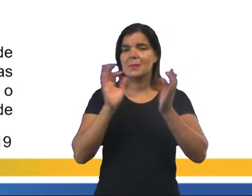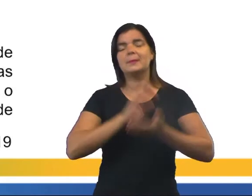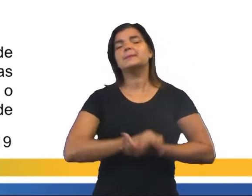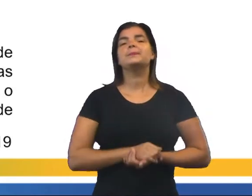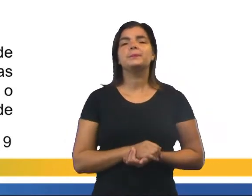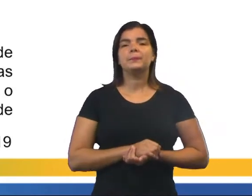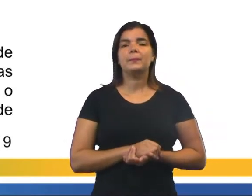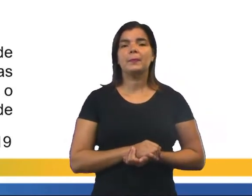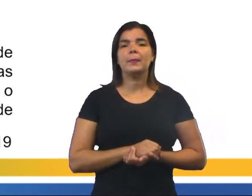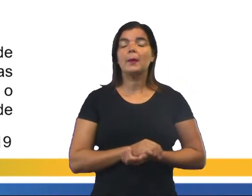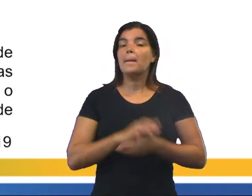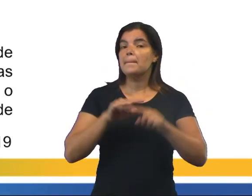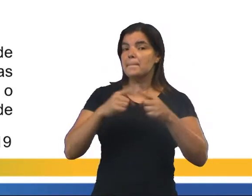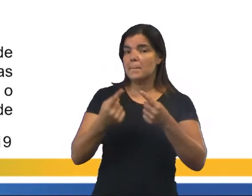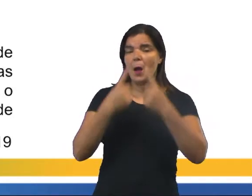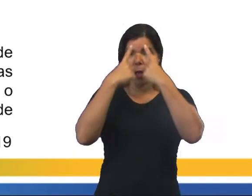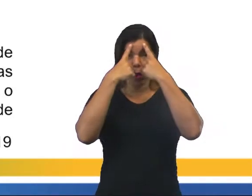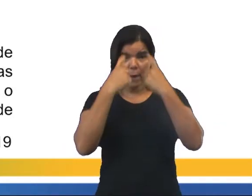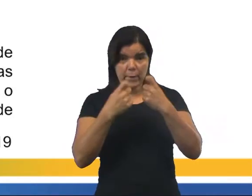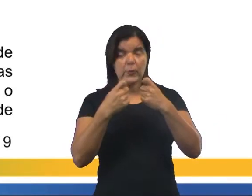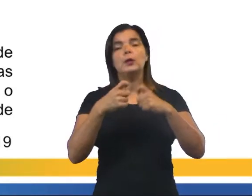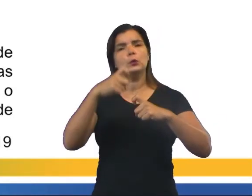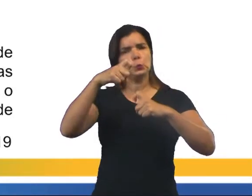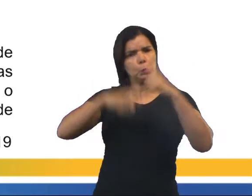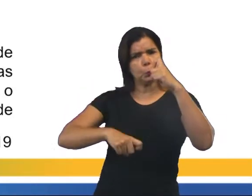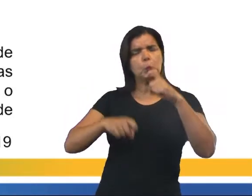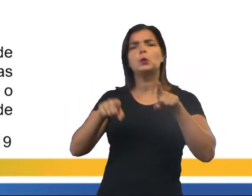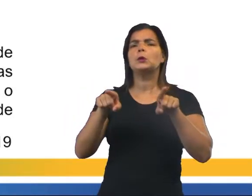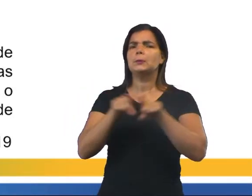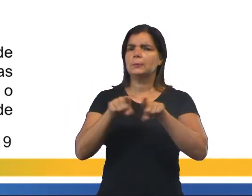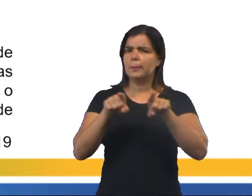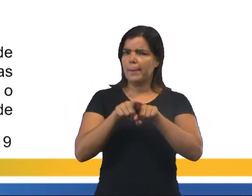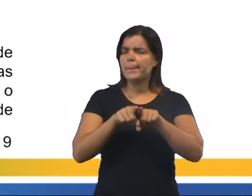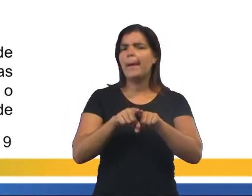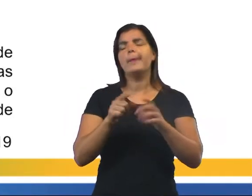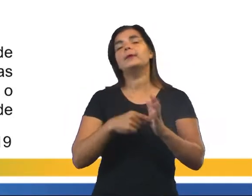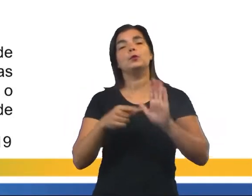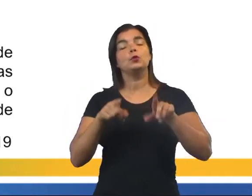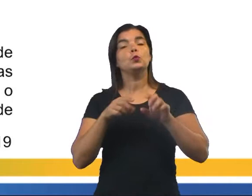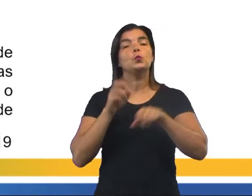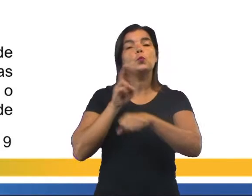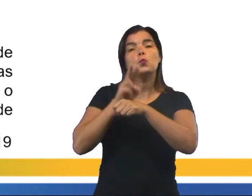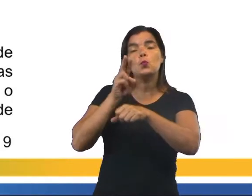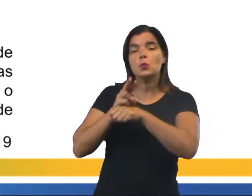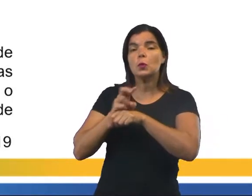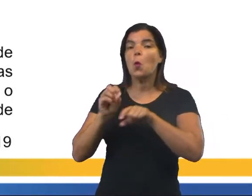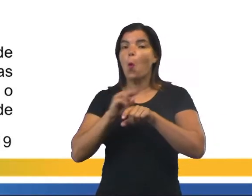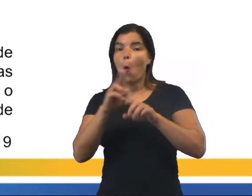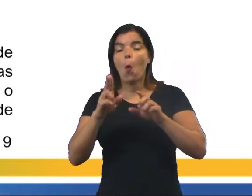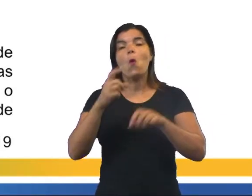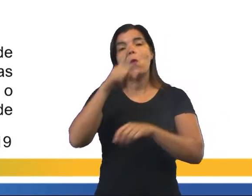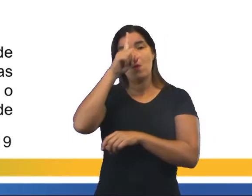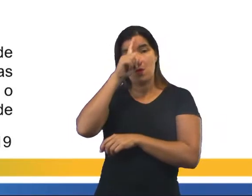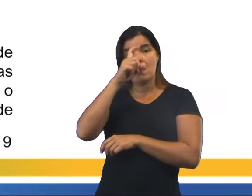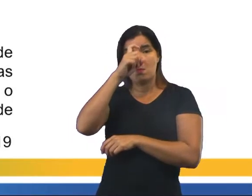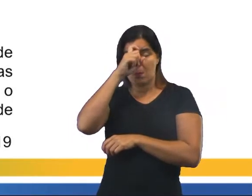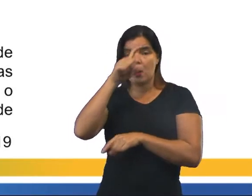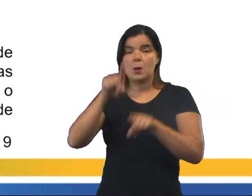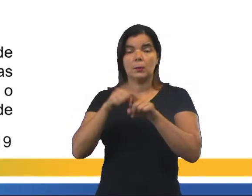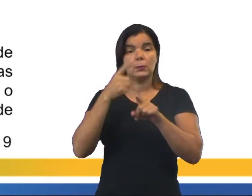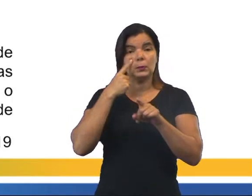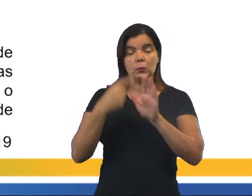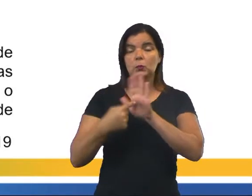analgesia. Na violência sexual sofrida em atendimento pré-natal ou em clínicas de reprodução